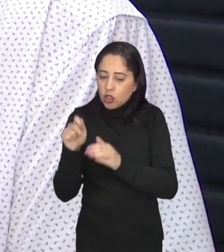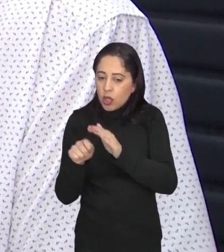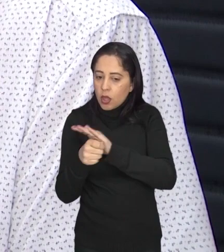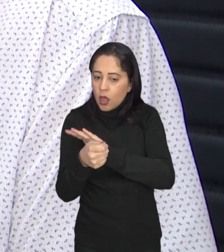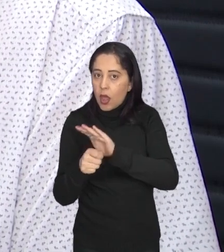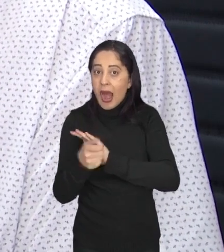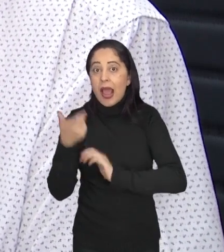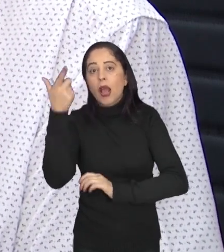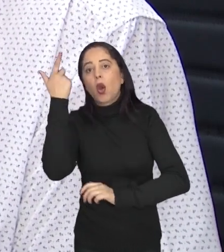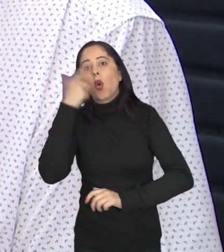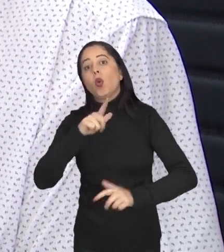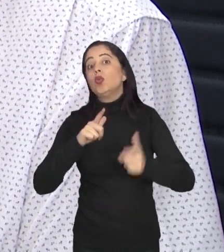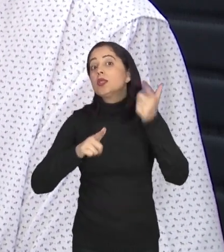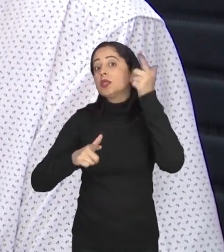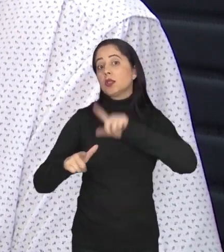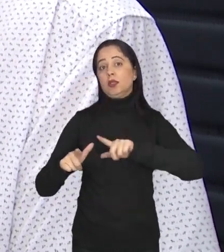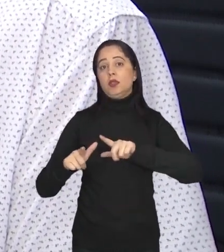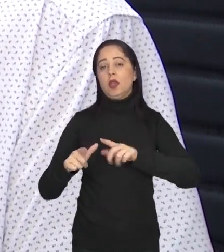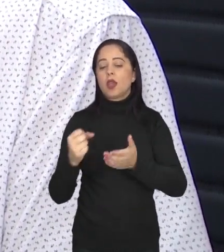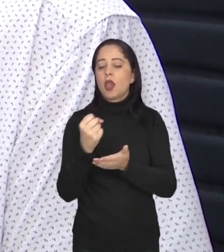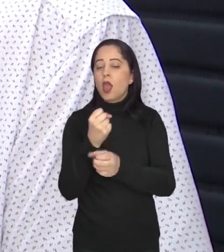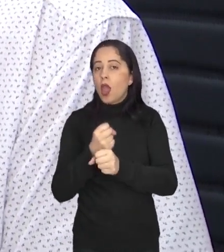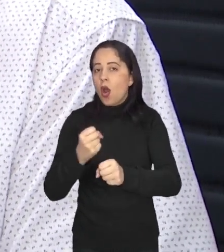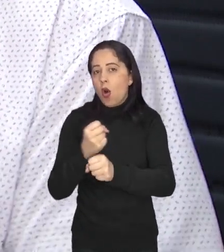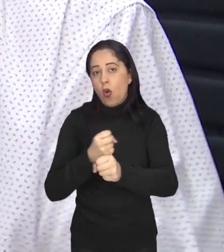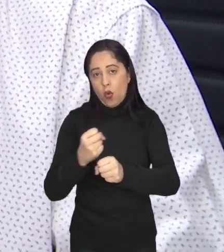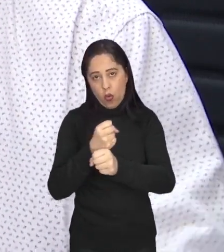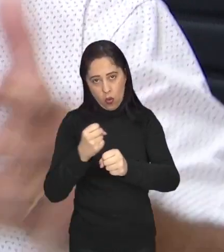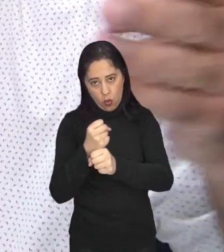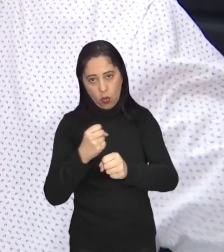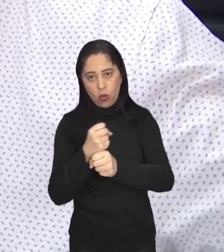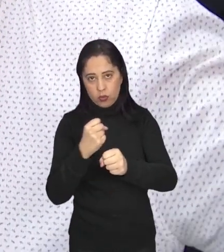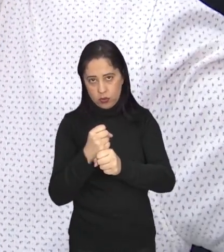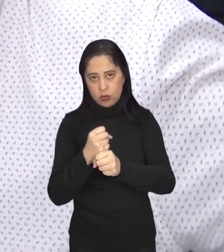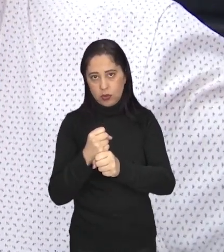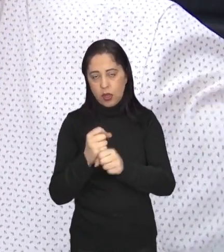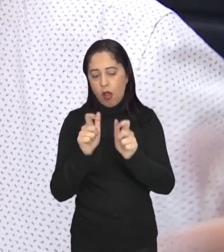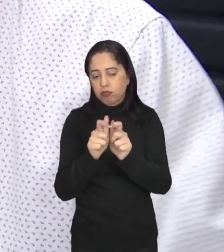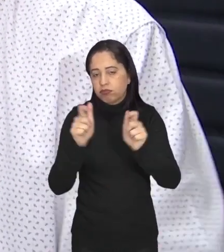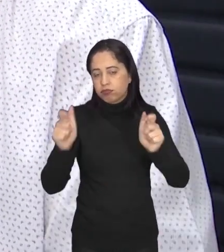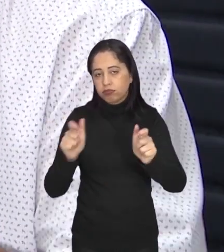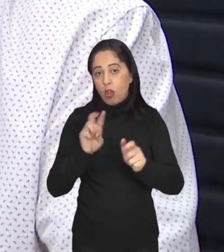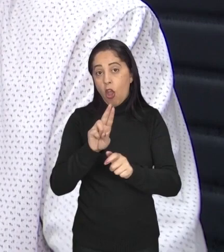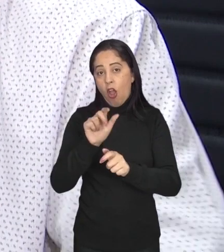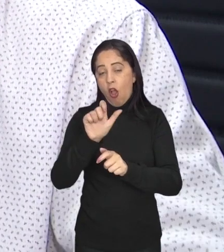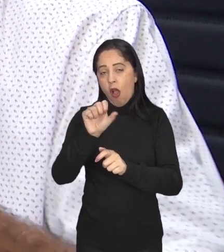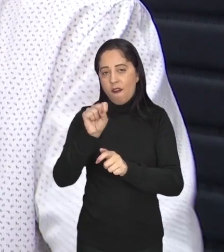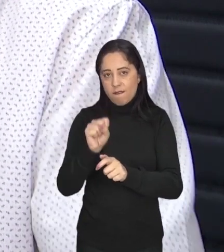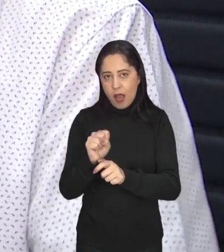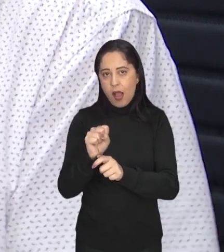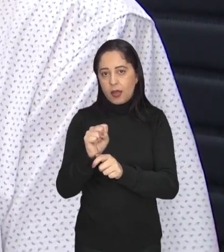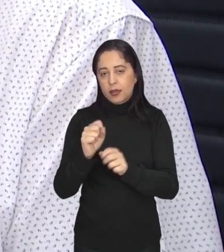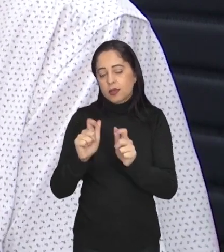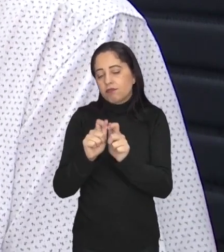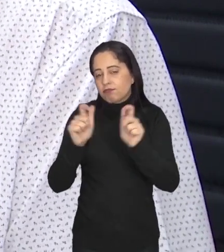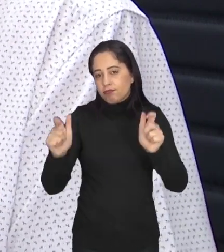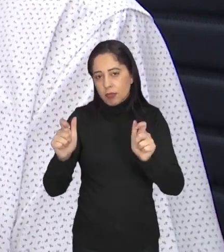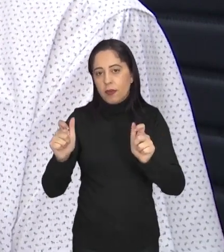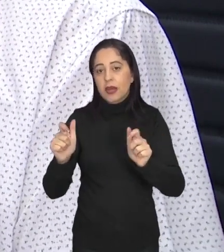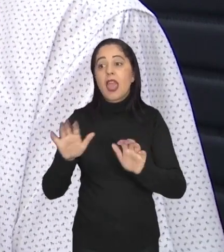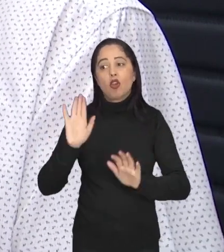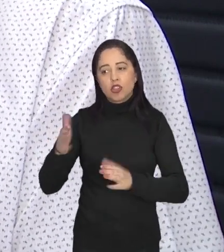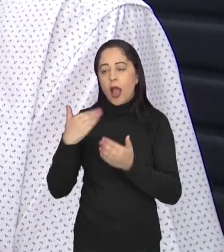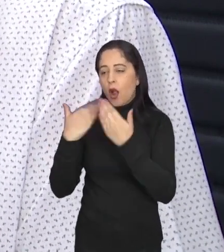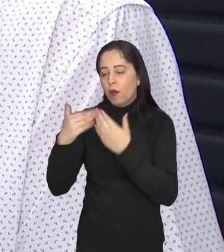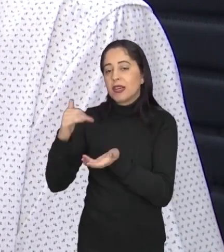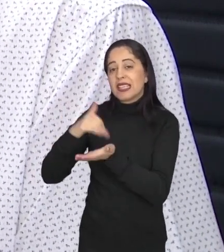a questão da capacidade dos CAPs que já tem e os CAPs regionalizar. Então, nós já estamos em discussão com a Secretaria de Saúde, já